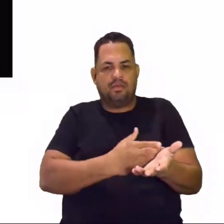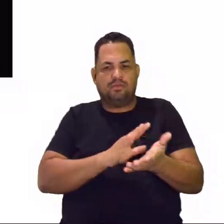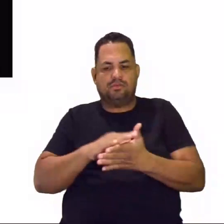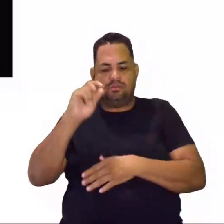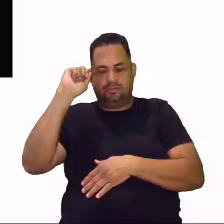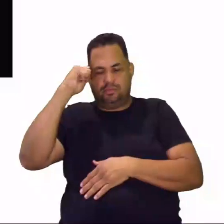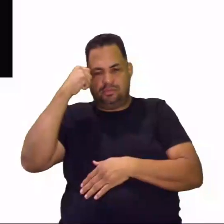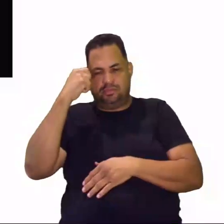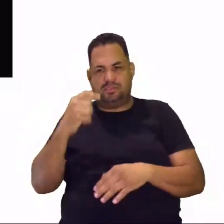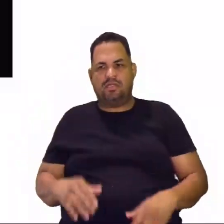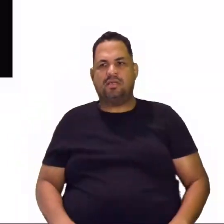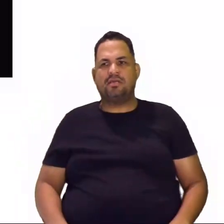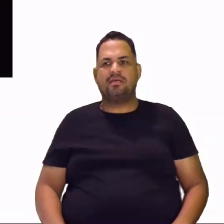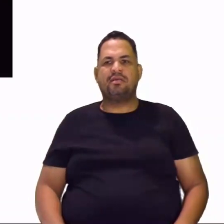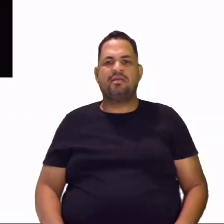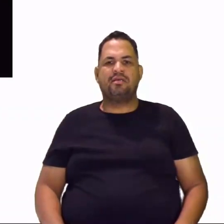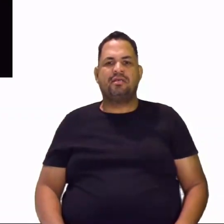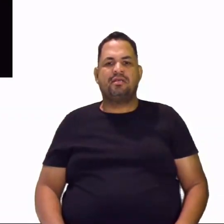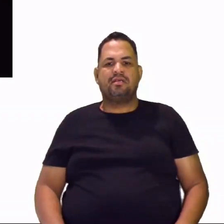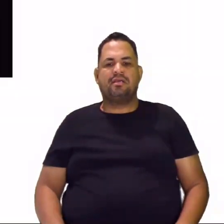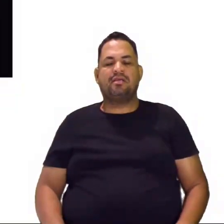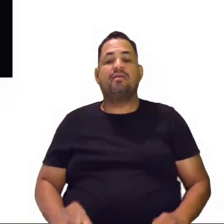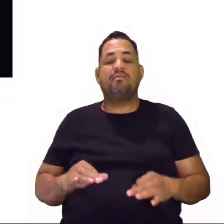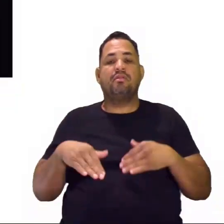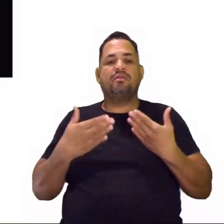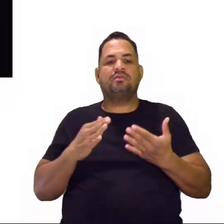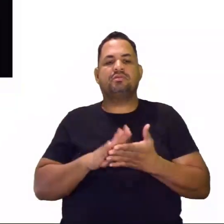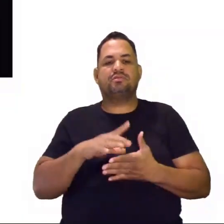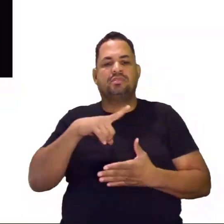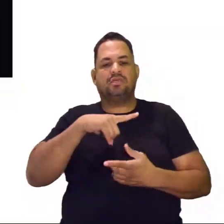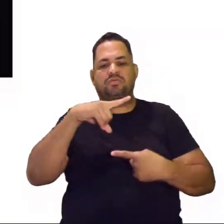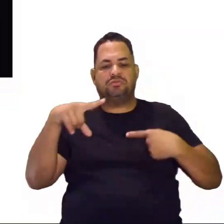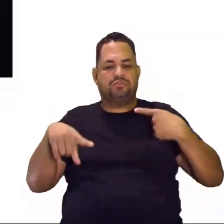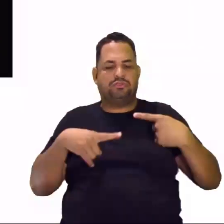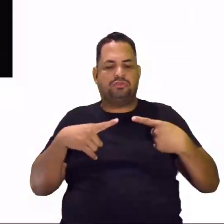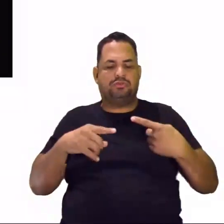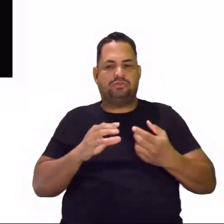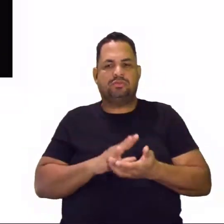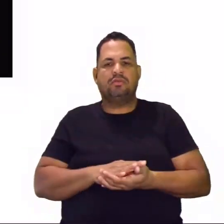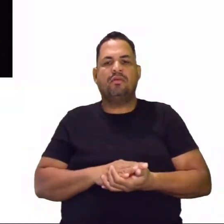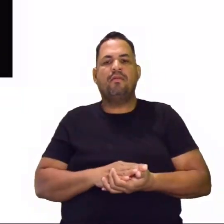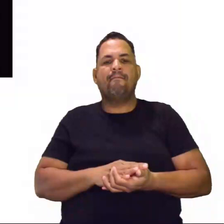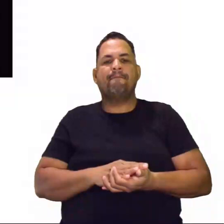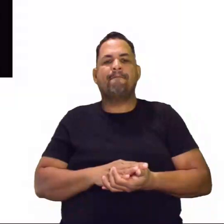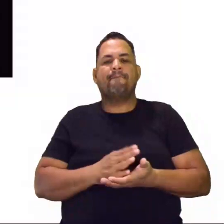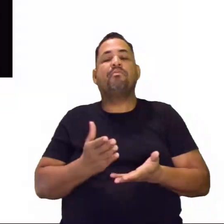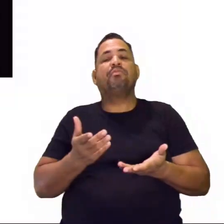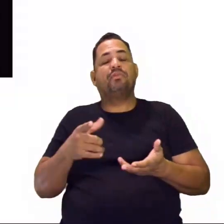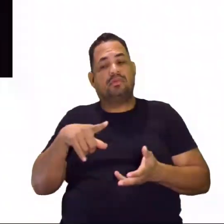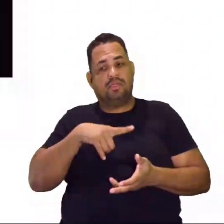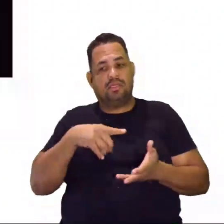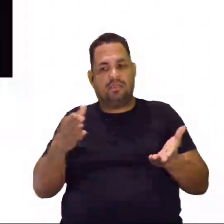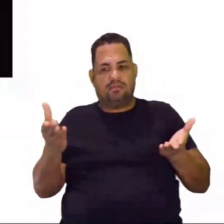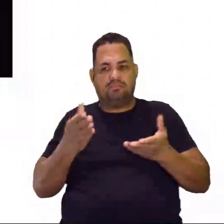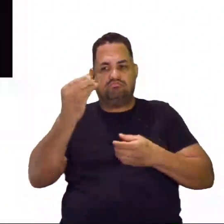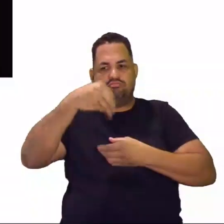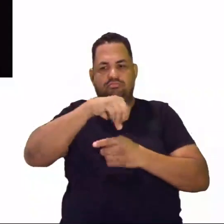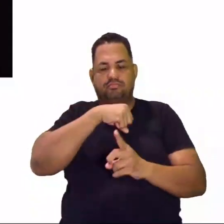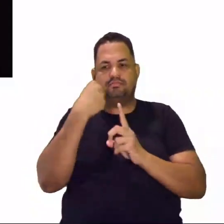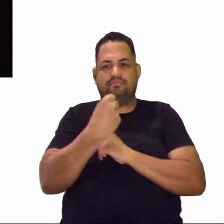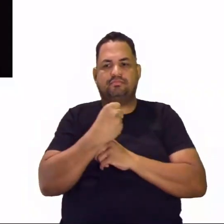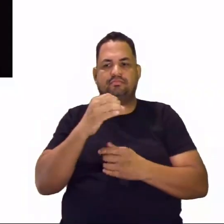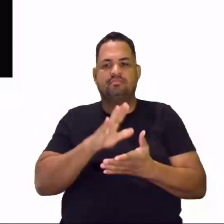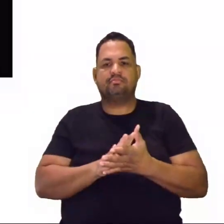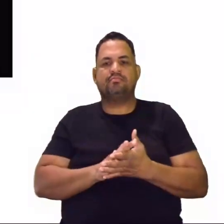marginalizações. A partir de estereótipos criados por interesses, houveram e há aí, na nossa sociedade,